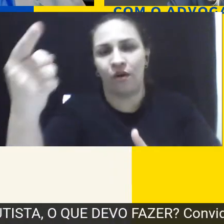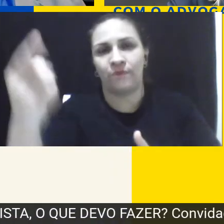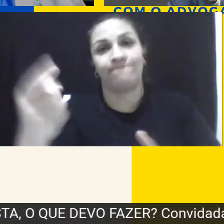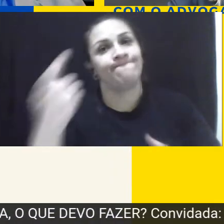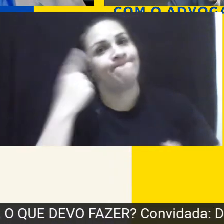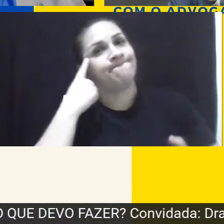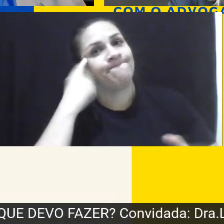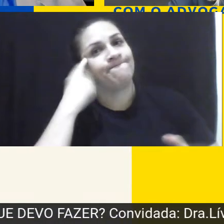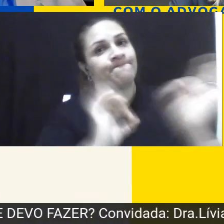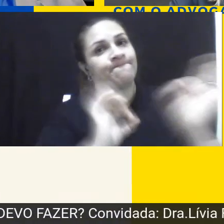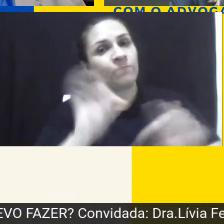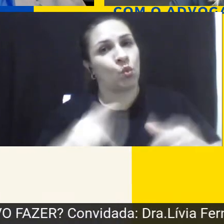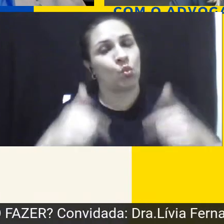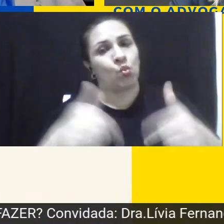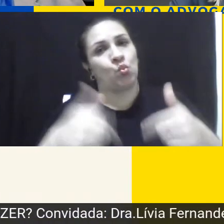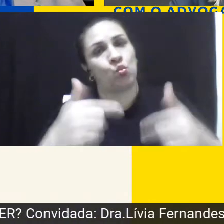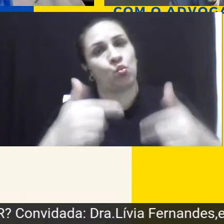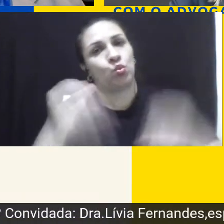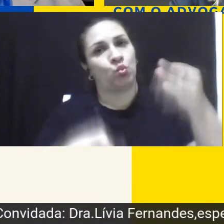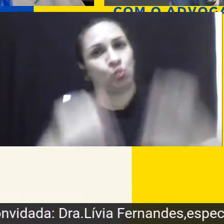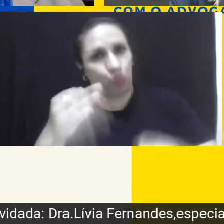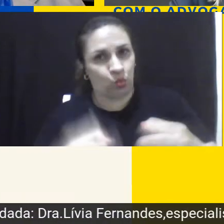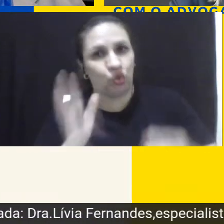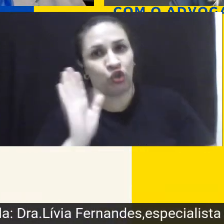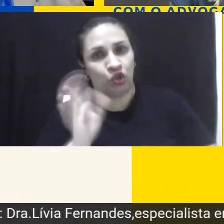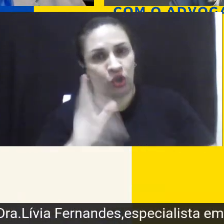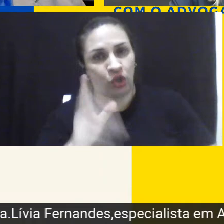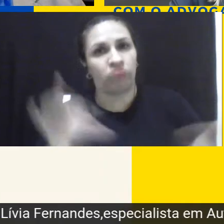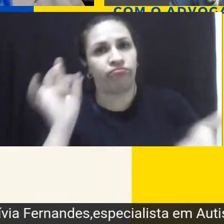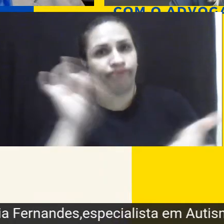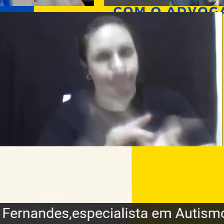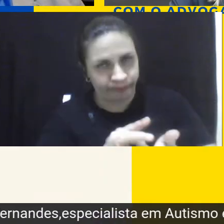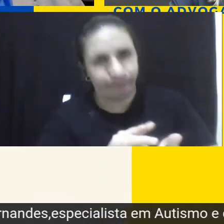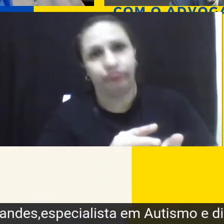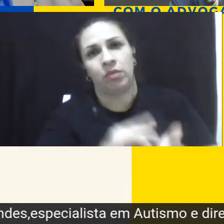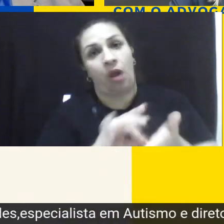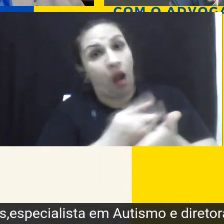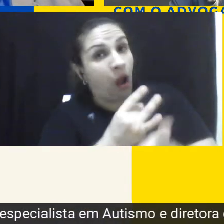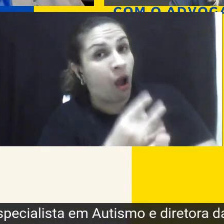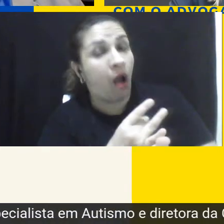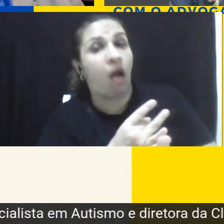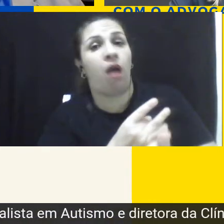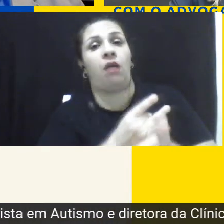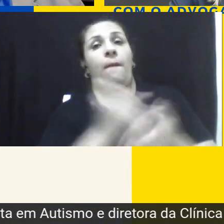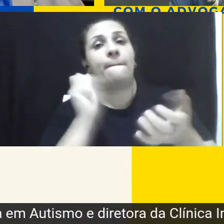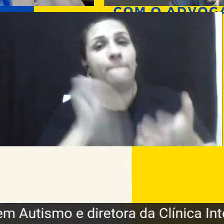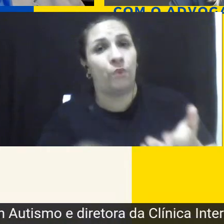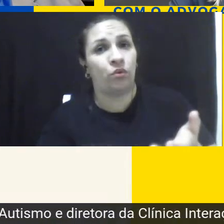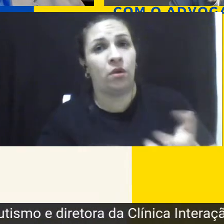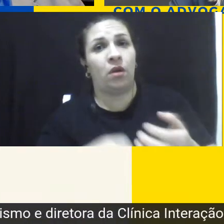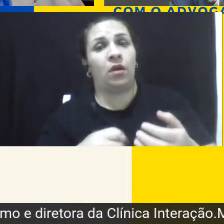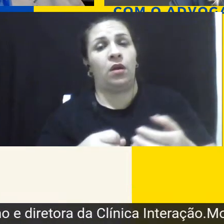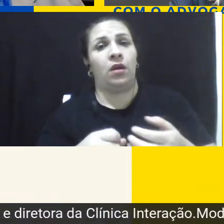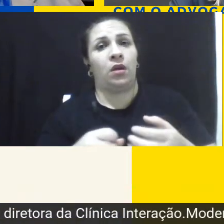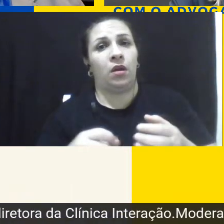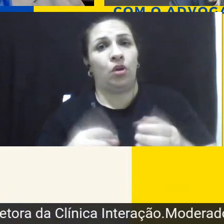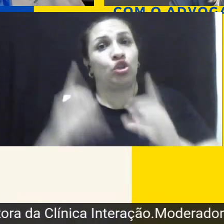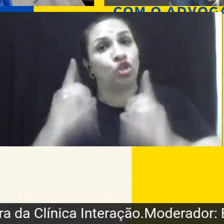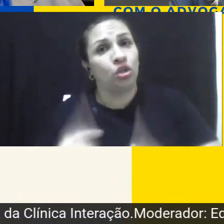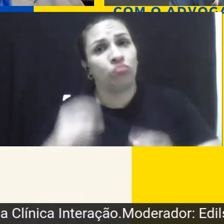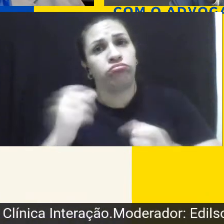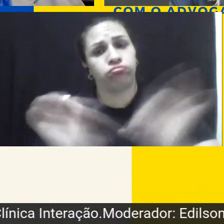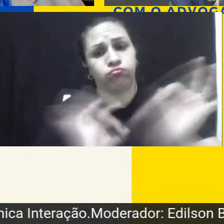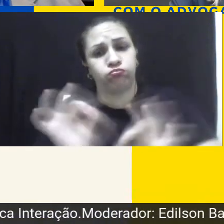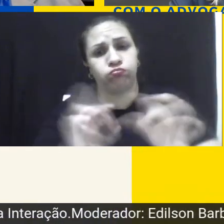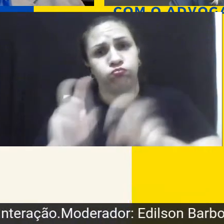estão lutando aí judicialmente, já deve ter ajuizado, para poder cultivar e